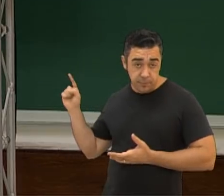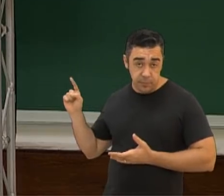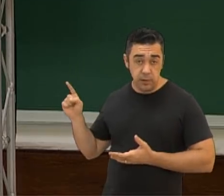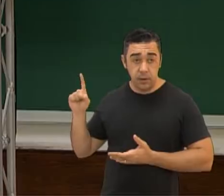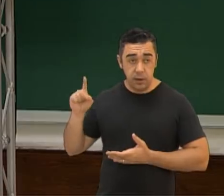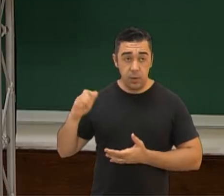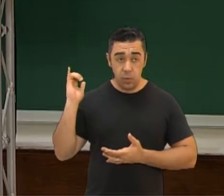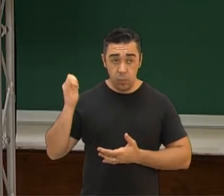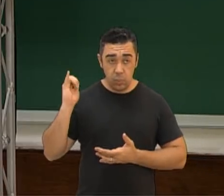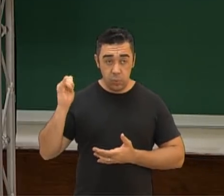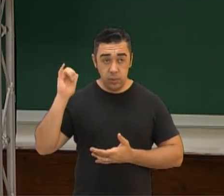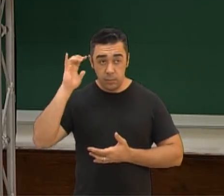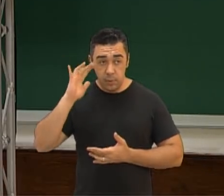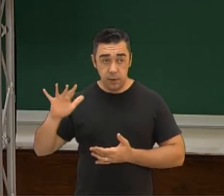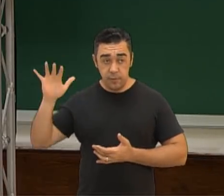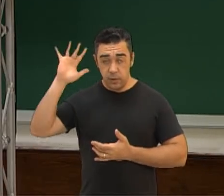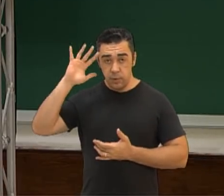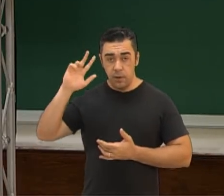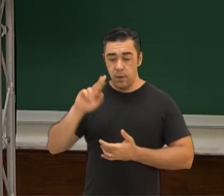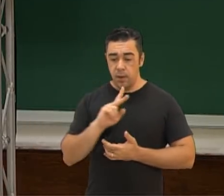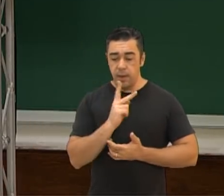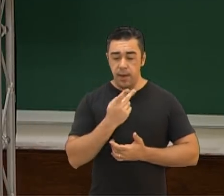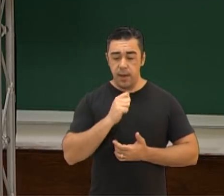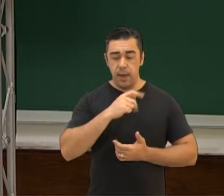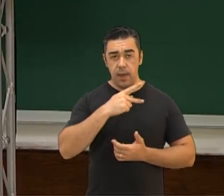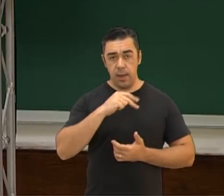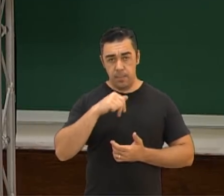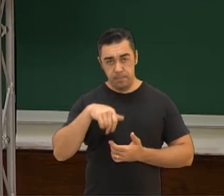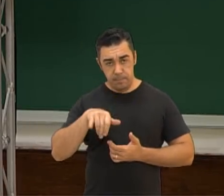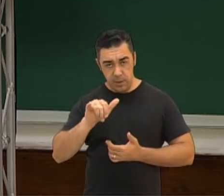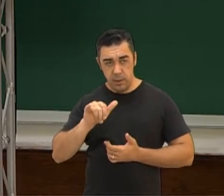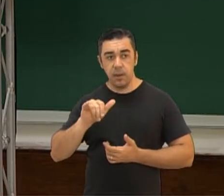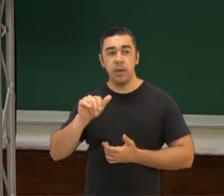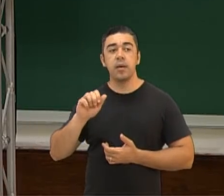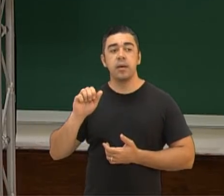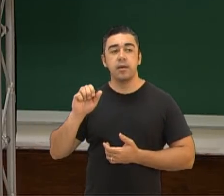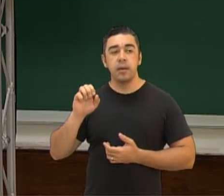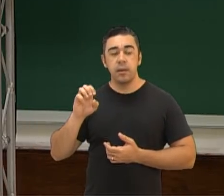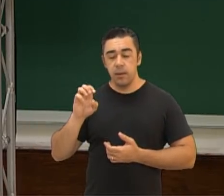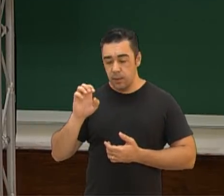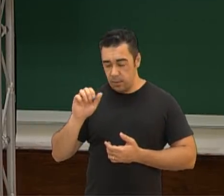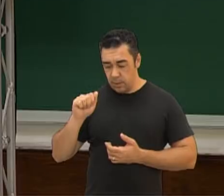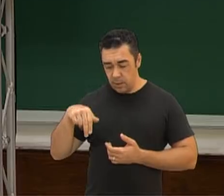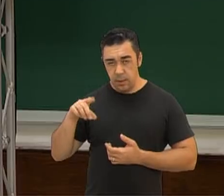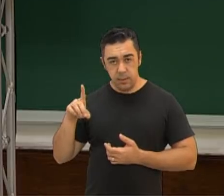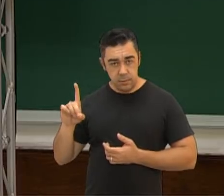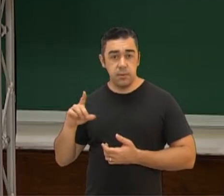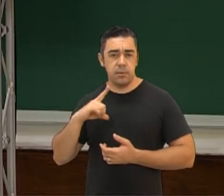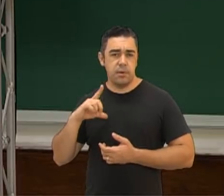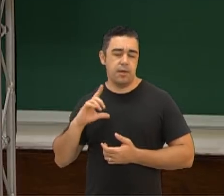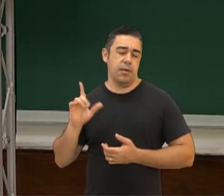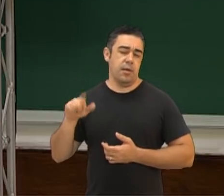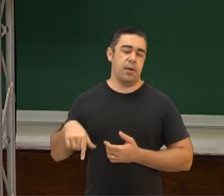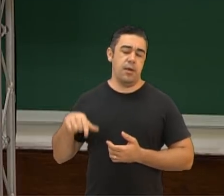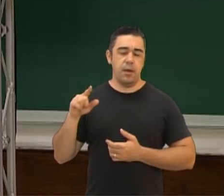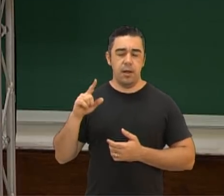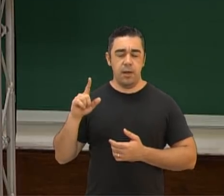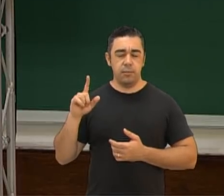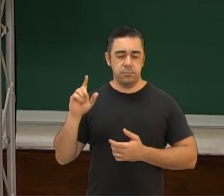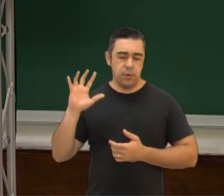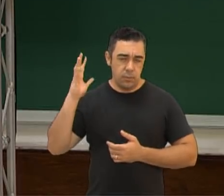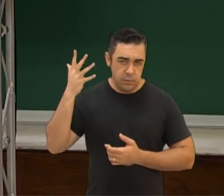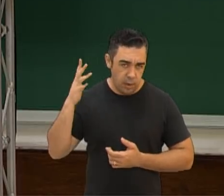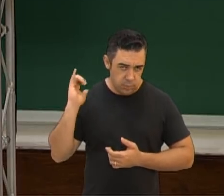conto maravilhoso com o happy end, que é o final feliz, né, muito utilizados em contos de fadas e em alguns contos na